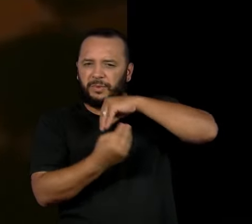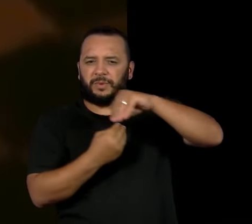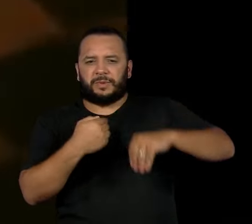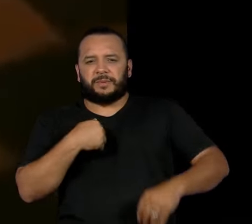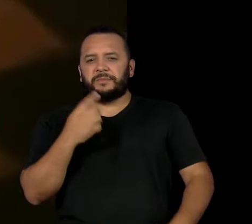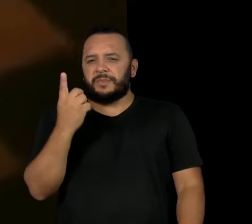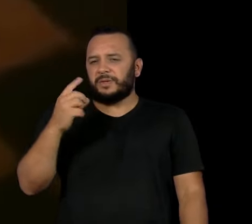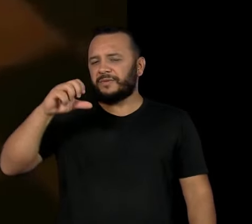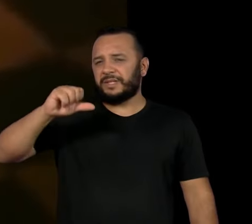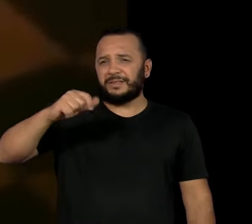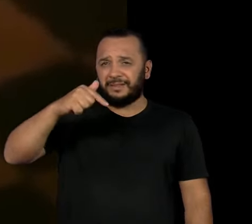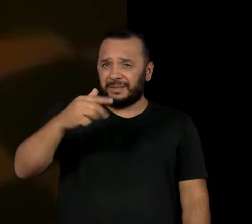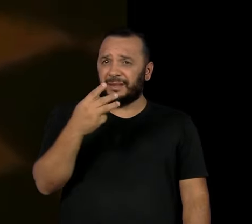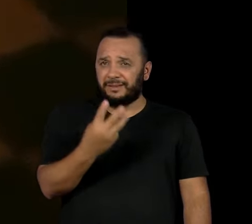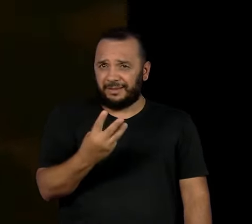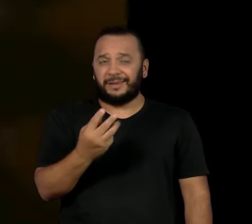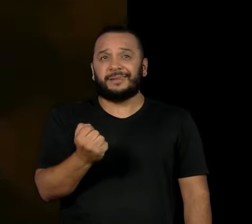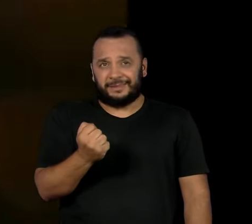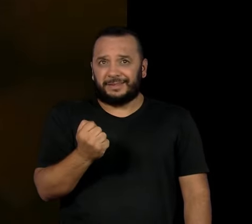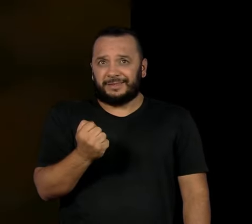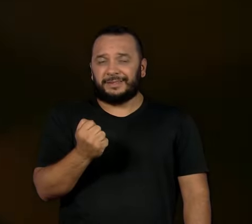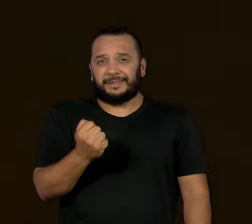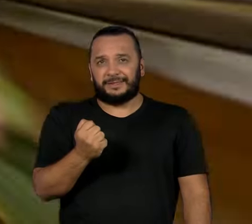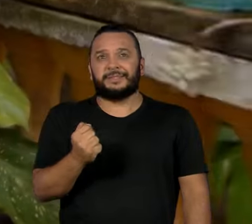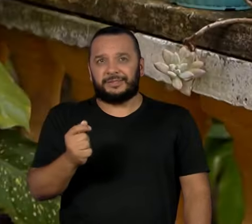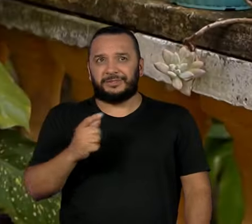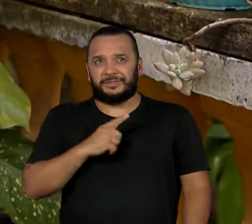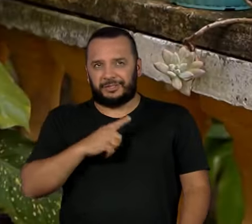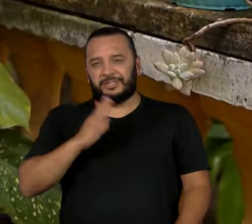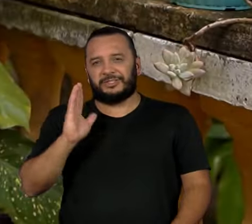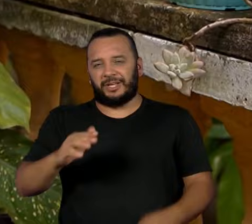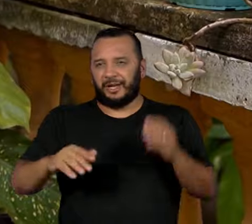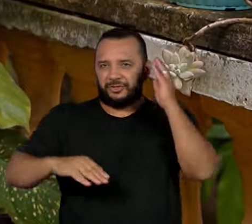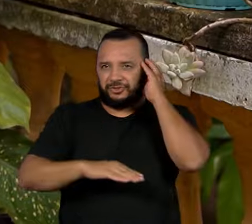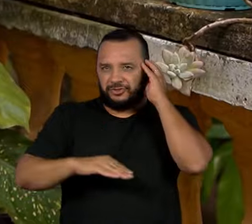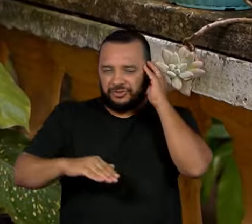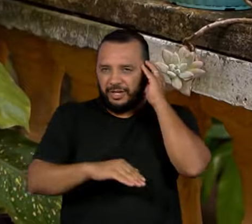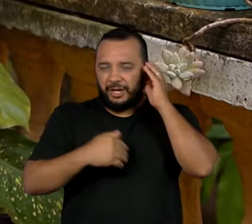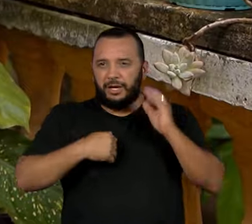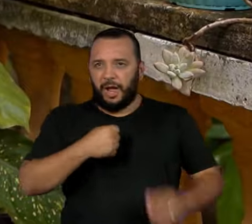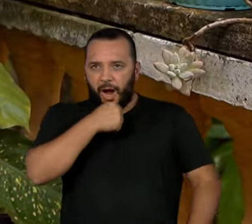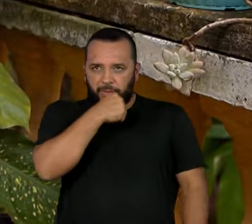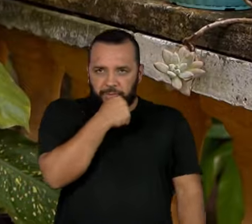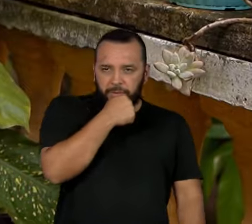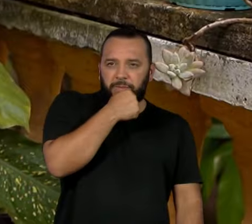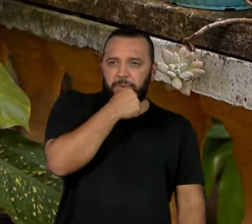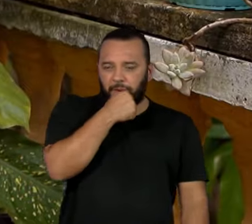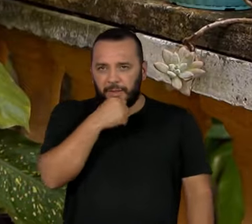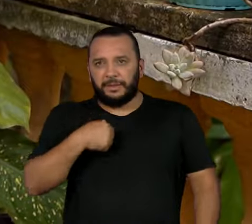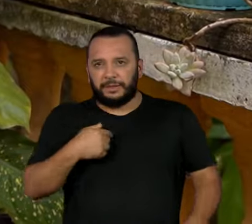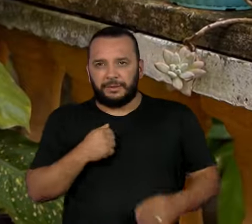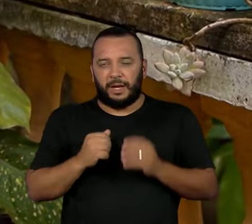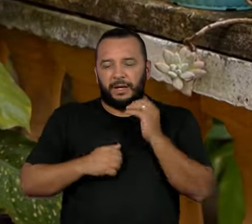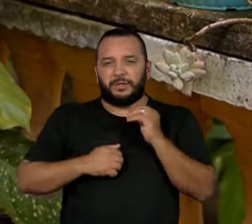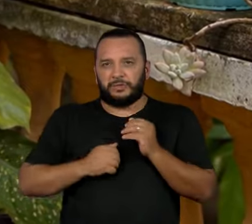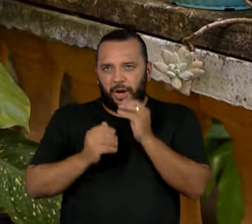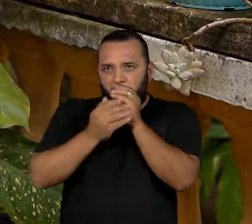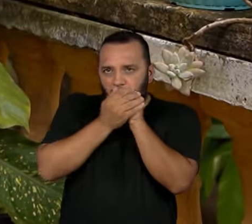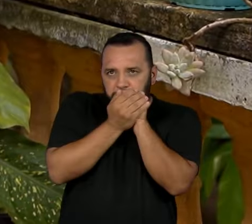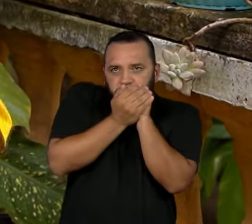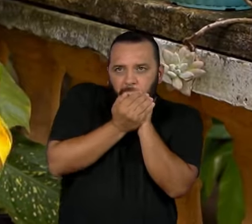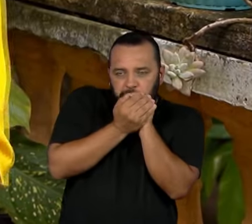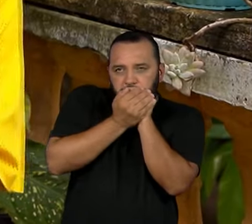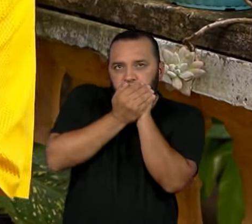73, ele só juntou os elementos porque já existiam o DJ, o MC, o B-Boy, o Abigail e